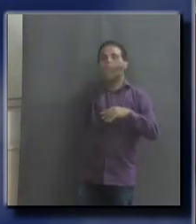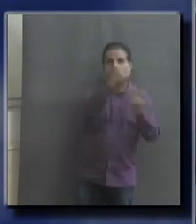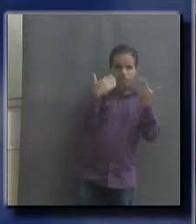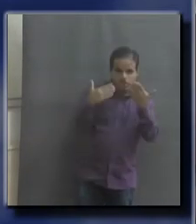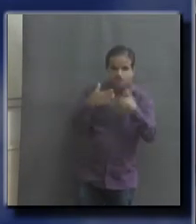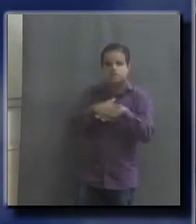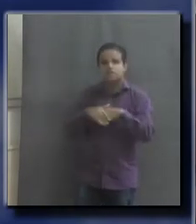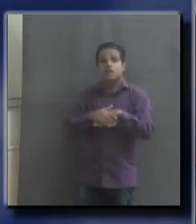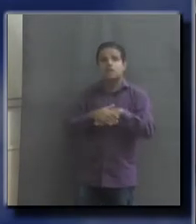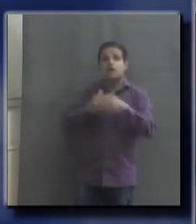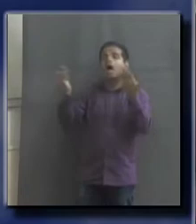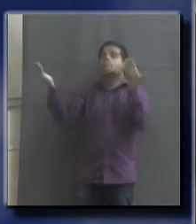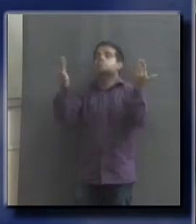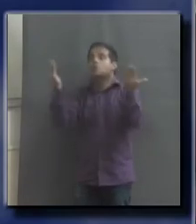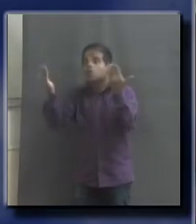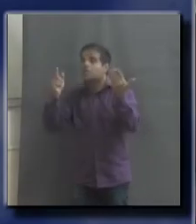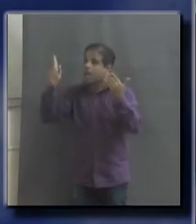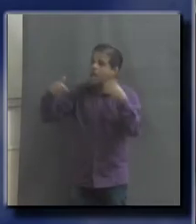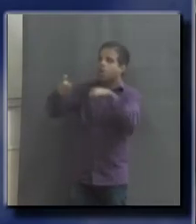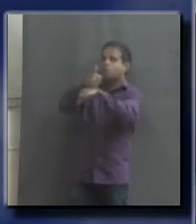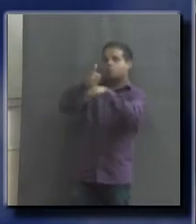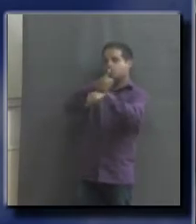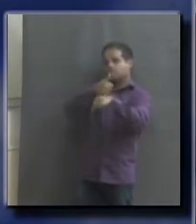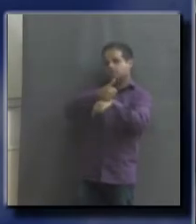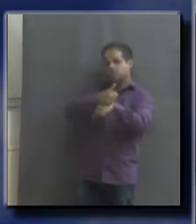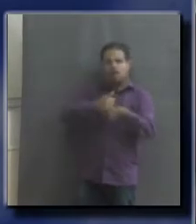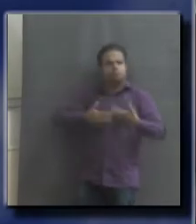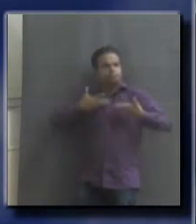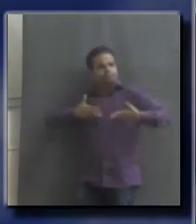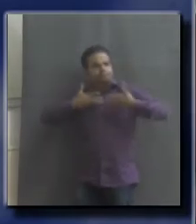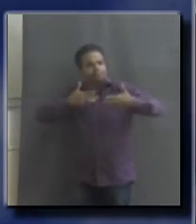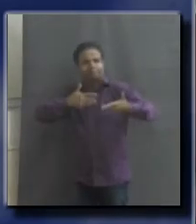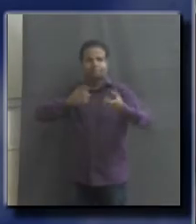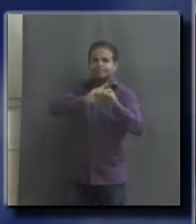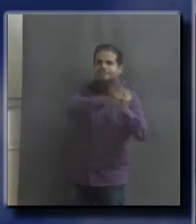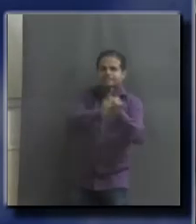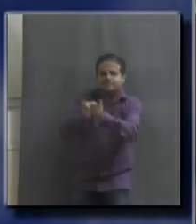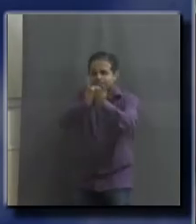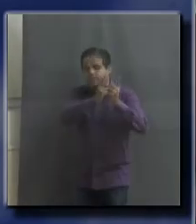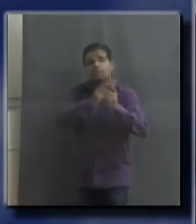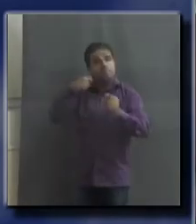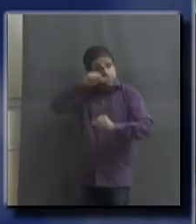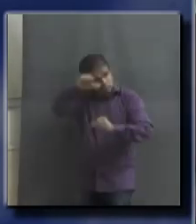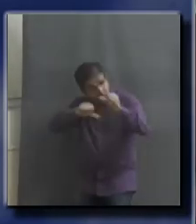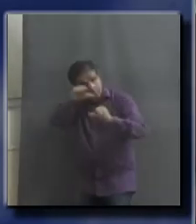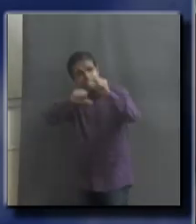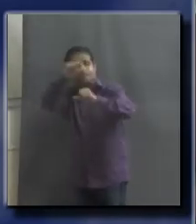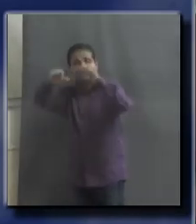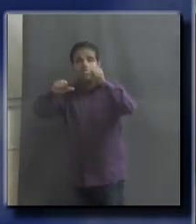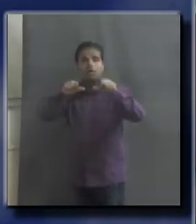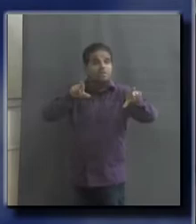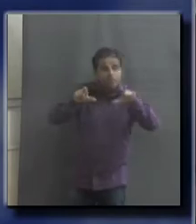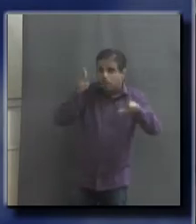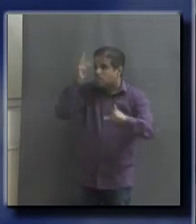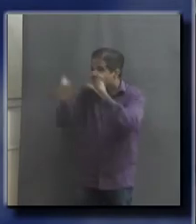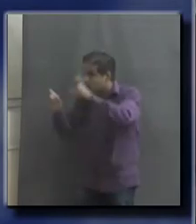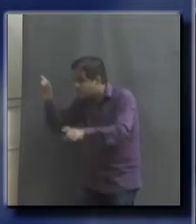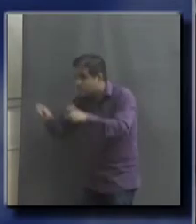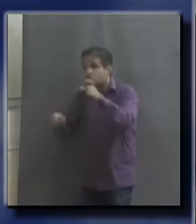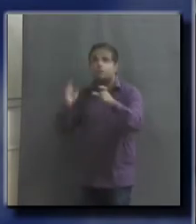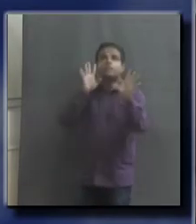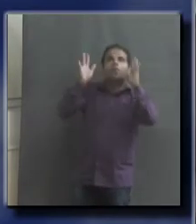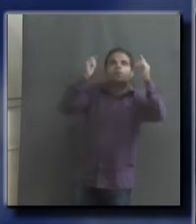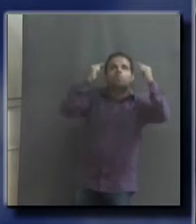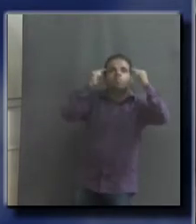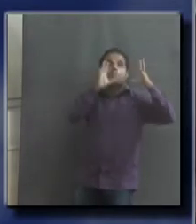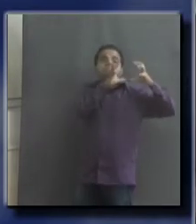E assim, né, a psicologia é uma profissão dinâmica e que ela precisa se atualizar. A gente trabalha com pessoas, a gente trabalha com mentes, a